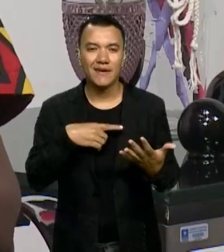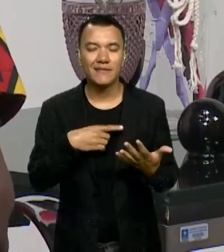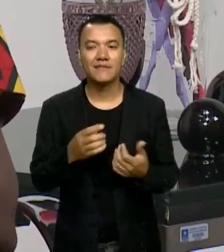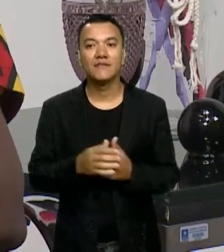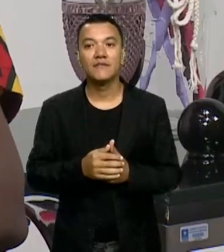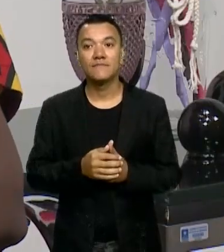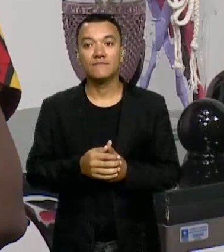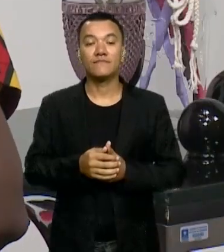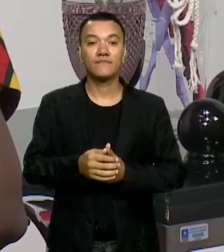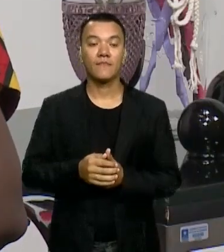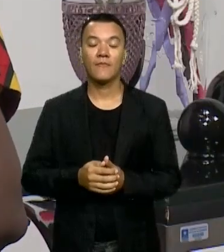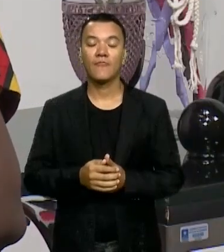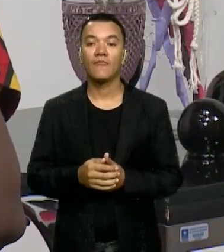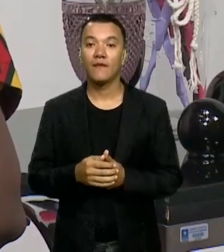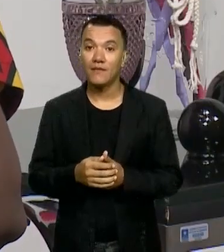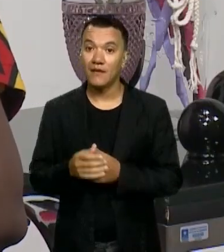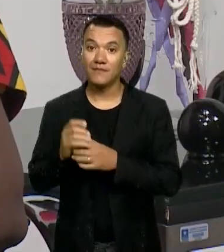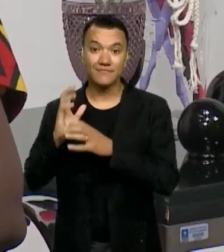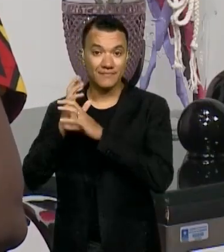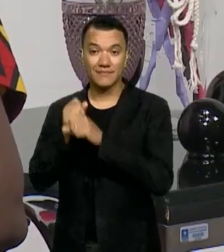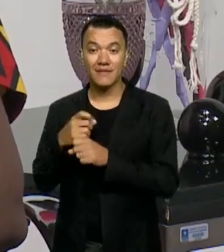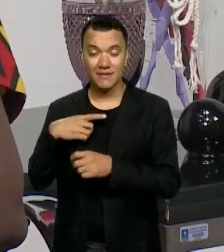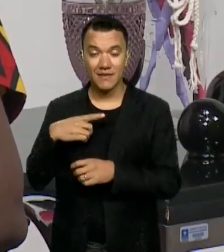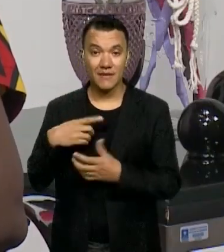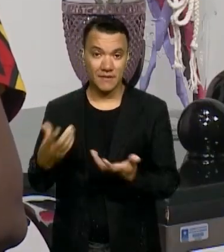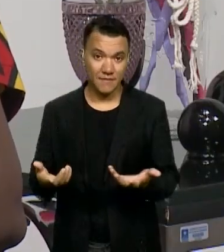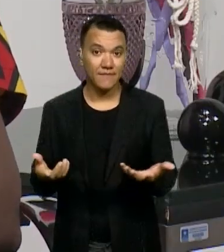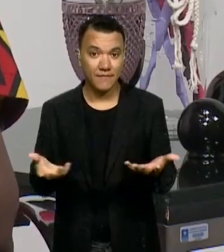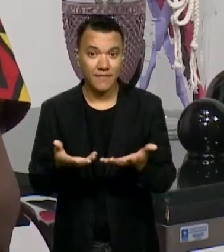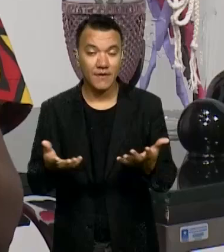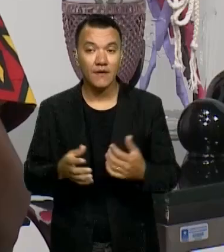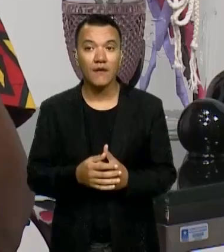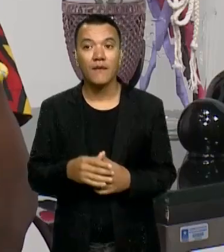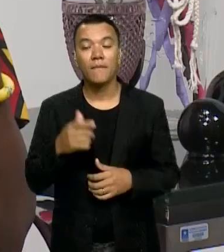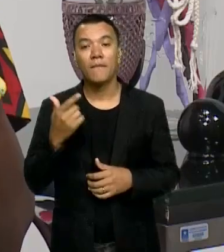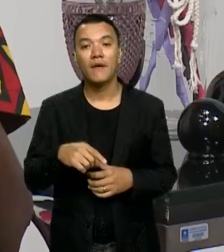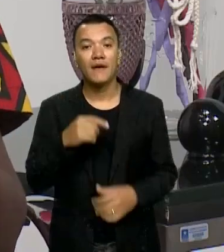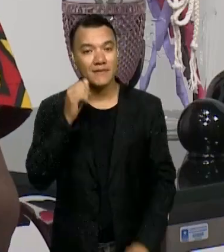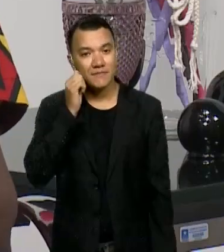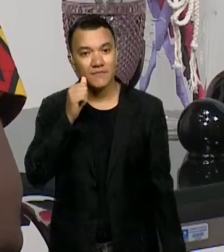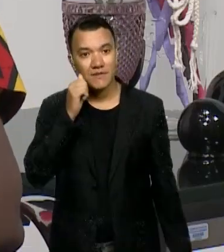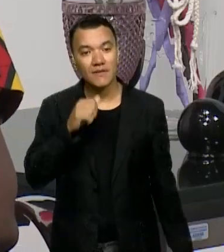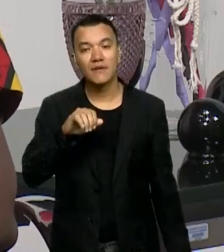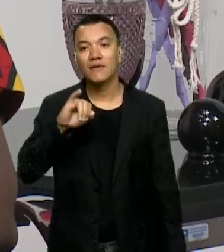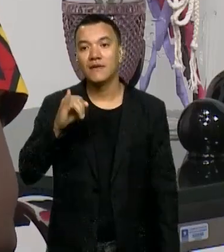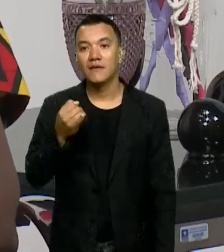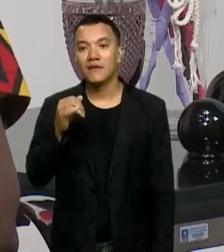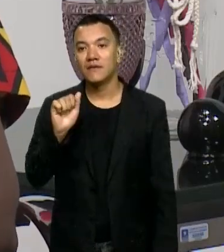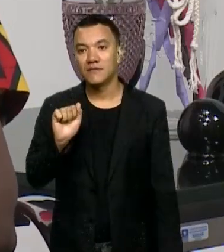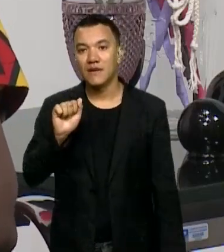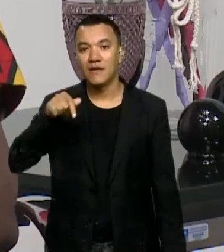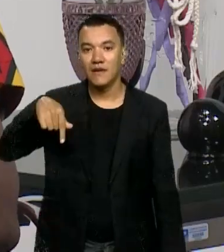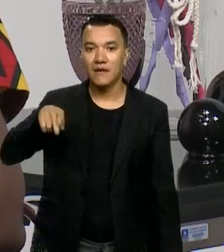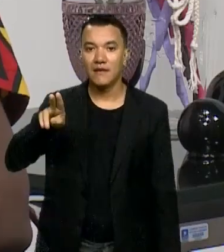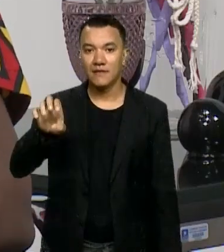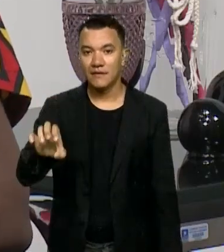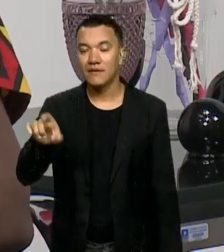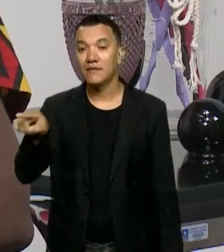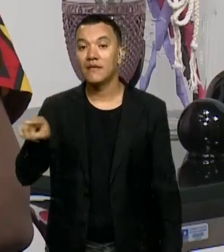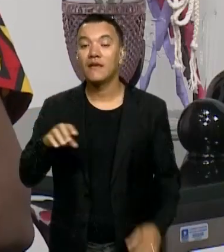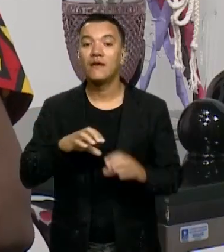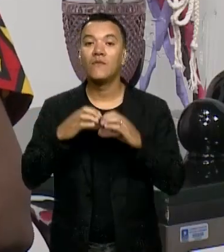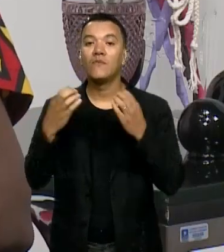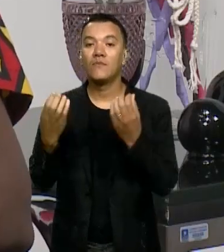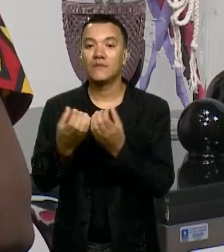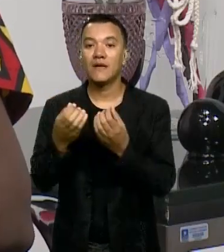então traz esse resgate. E temos também já aqui em Alcântara, que tem toda a comunidade das